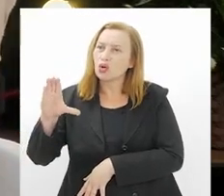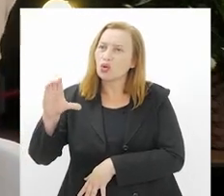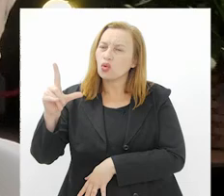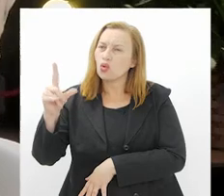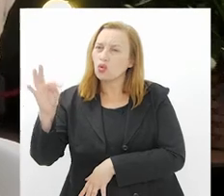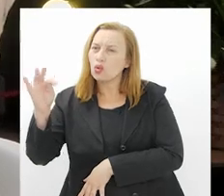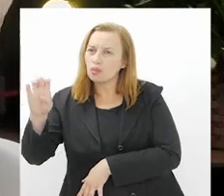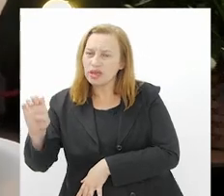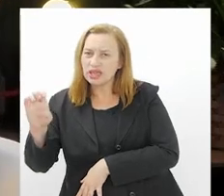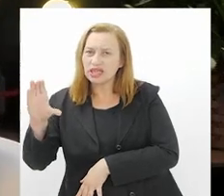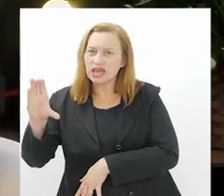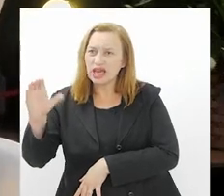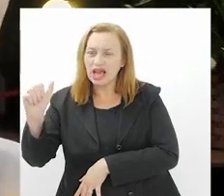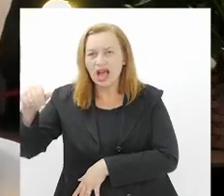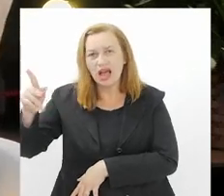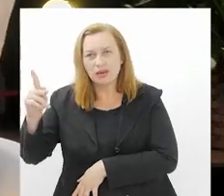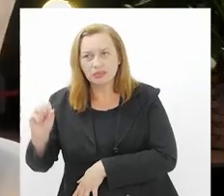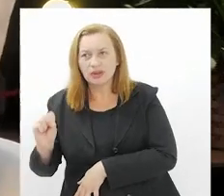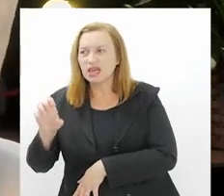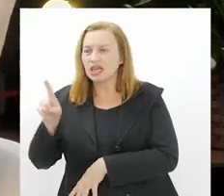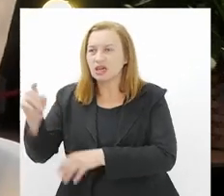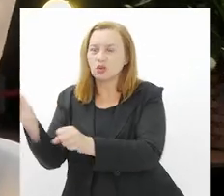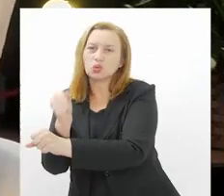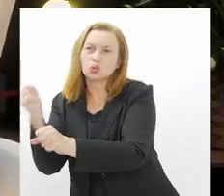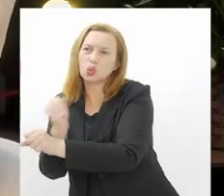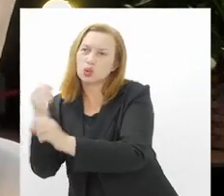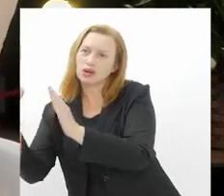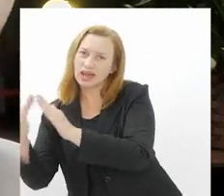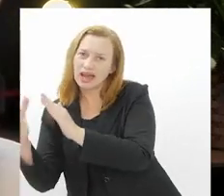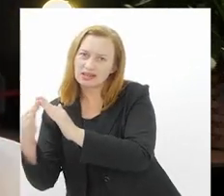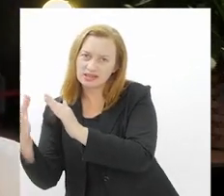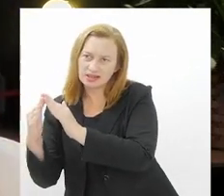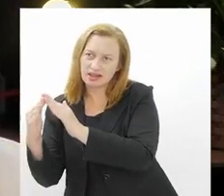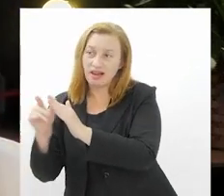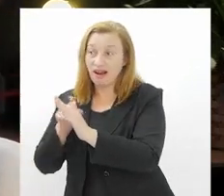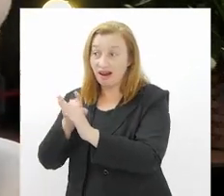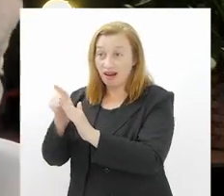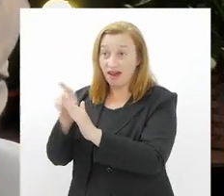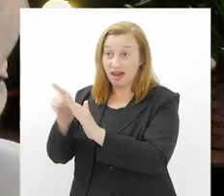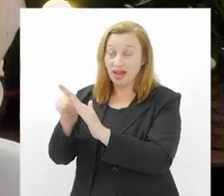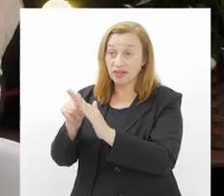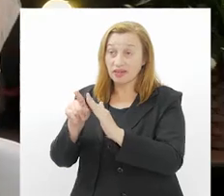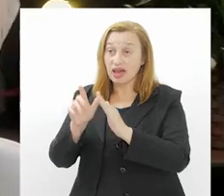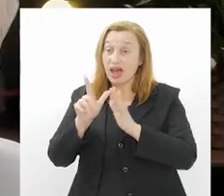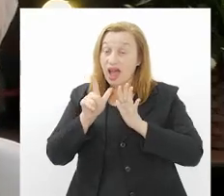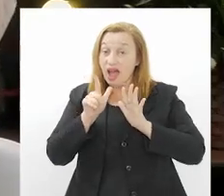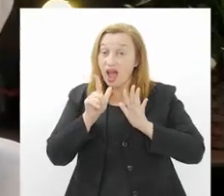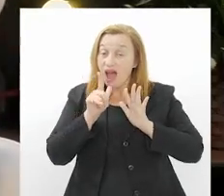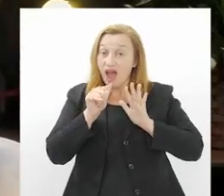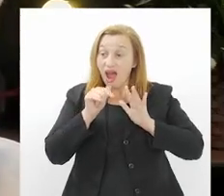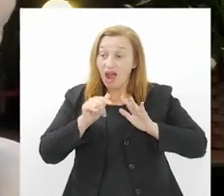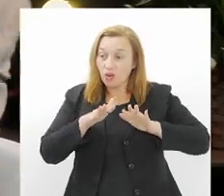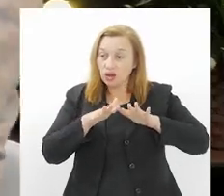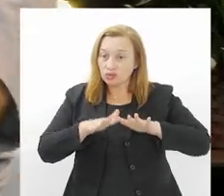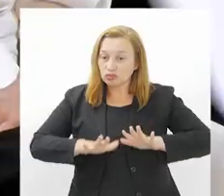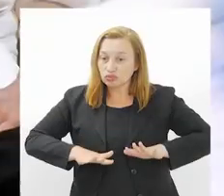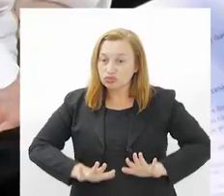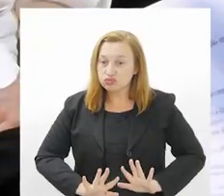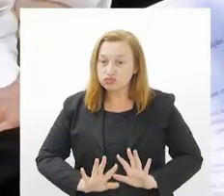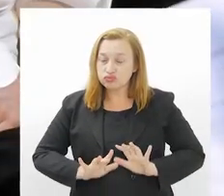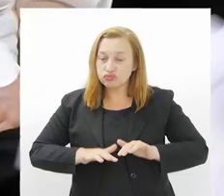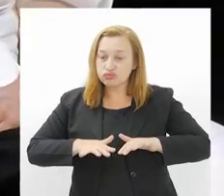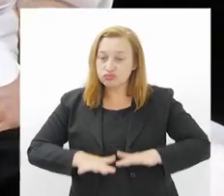camping. Fizeram casas ali, tipo uns prédiozinhos pequenininhos, e a área foi invadida, não. O mar foi até